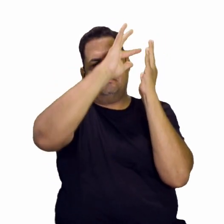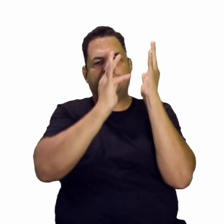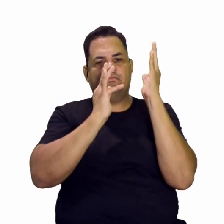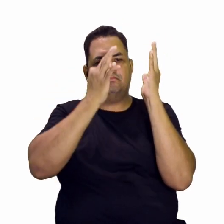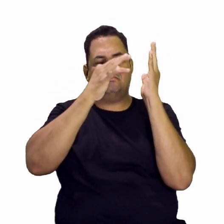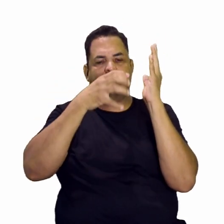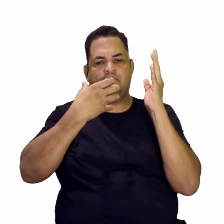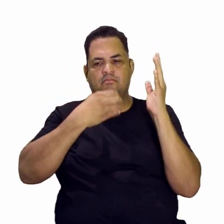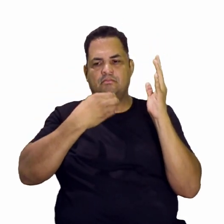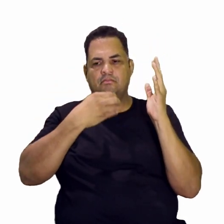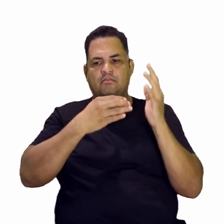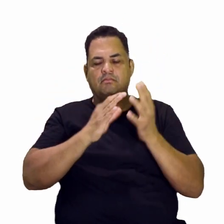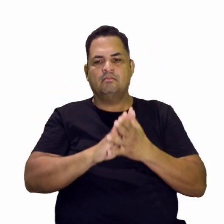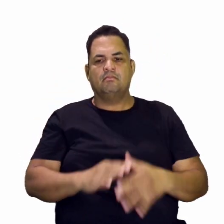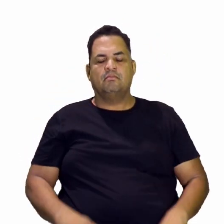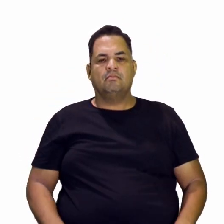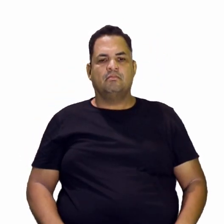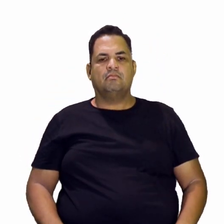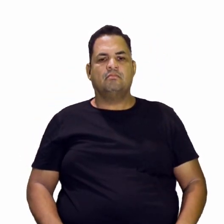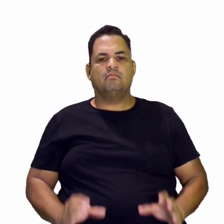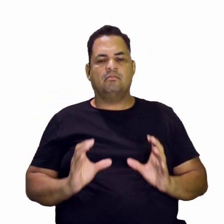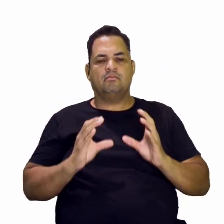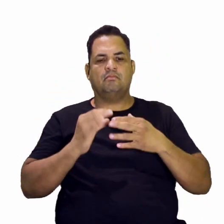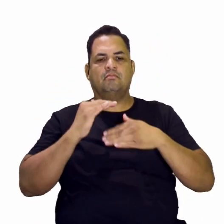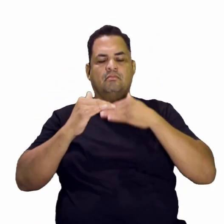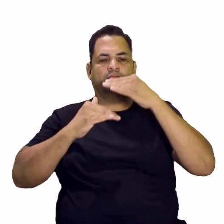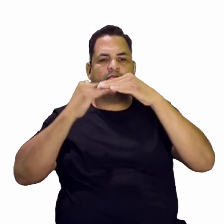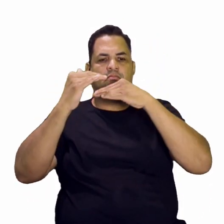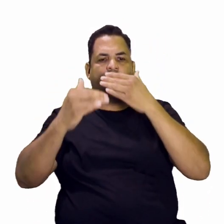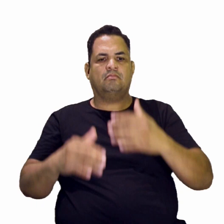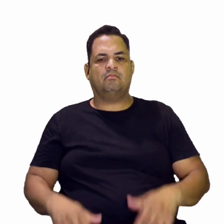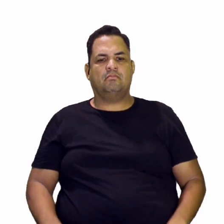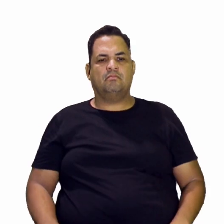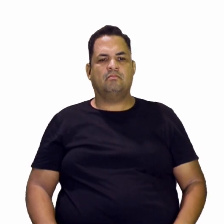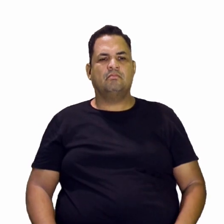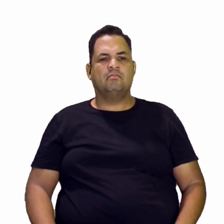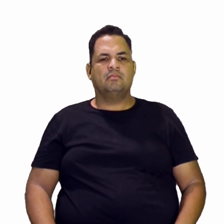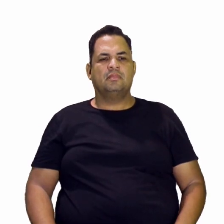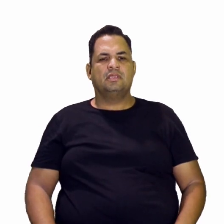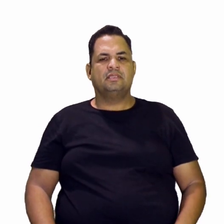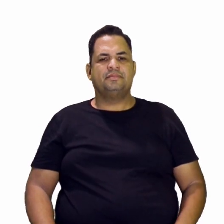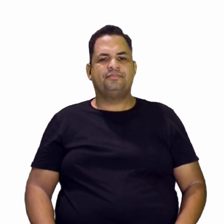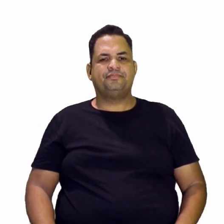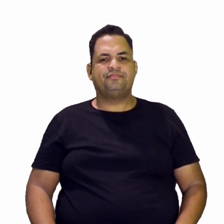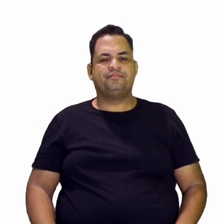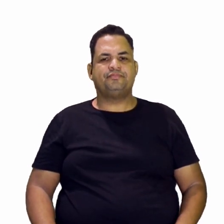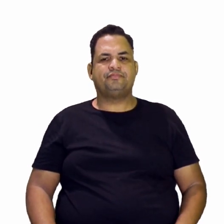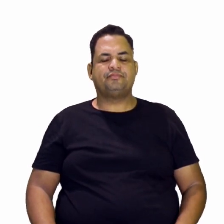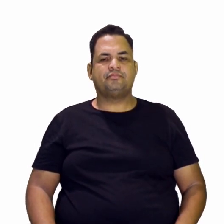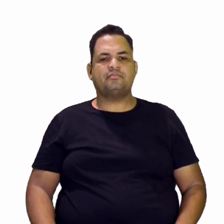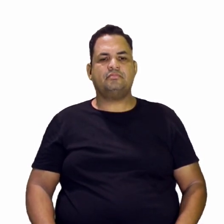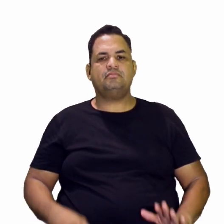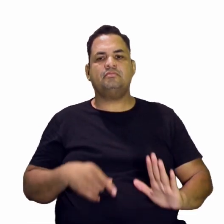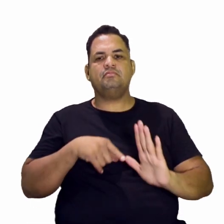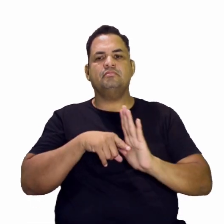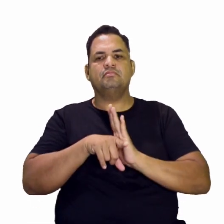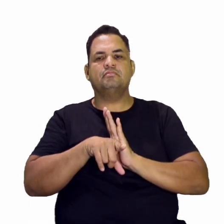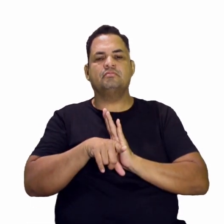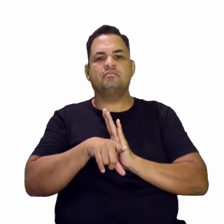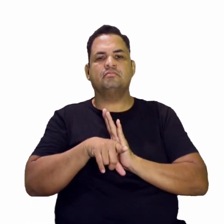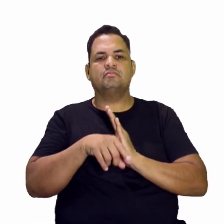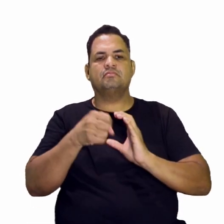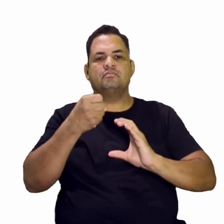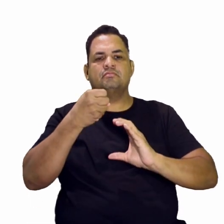flor, fruto, tá? Que é o grupo mais evoluído aí. Então, a minha pergunta está querendo que seja